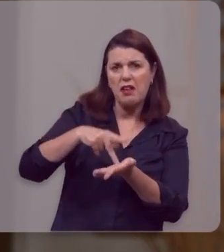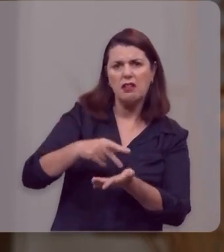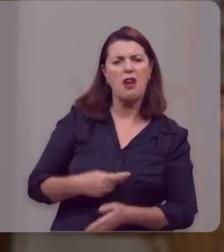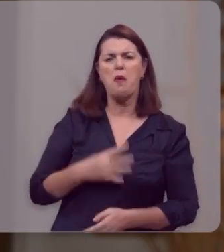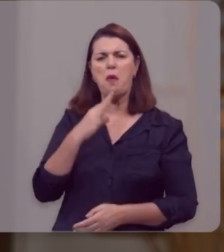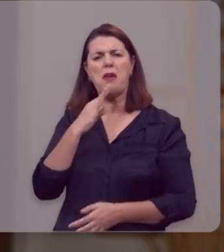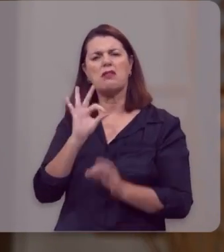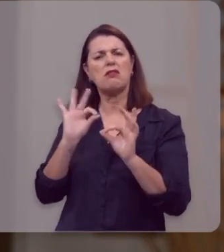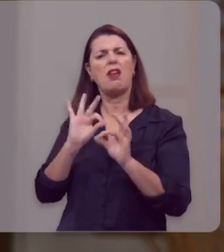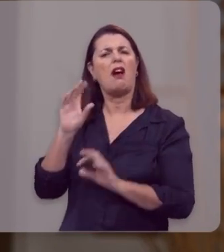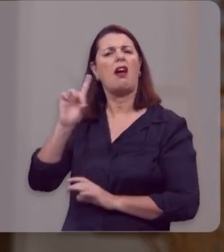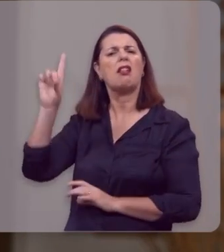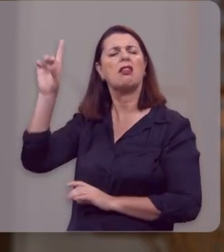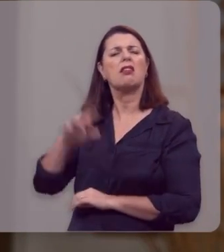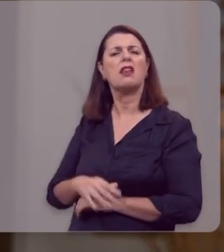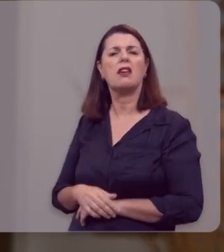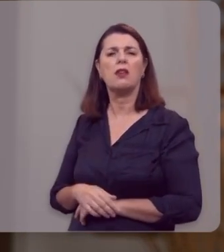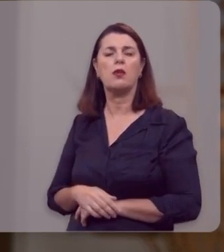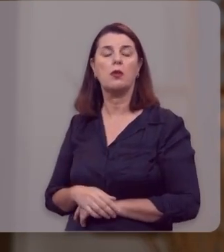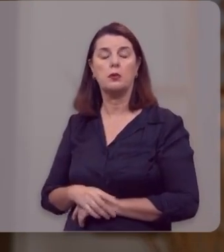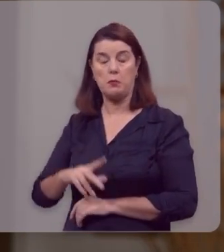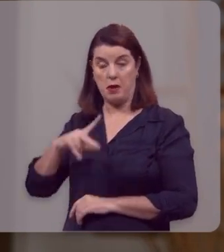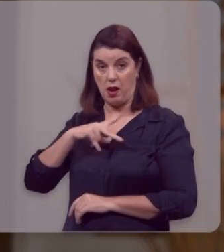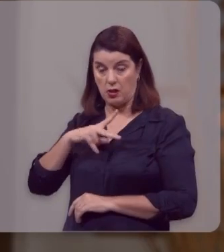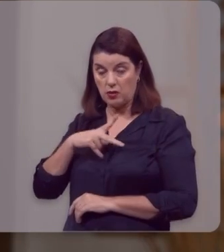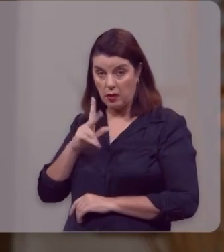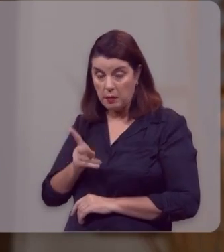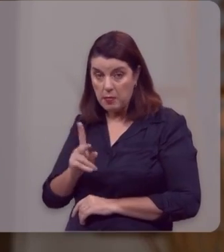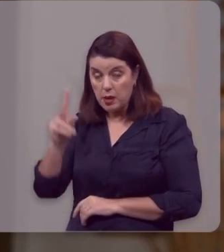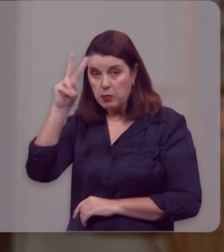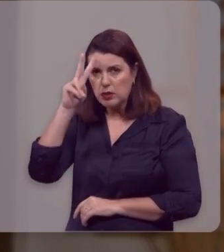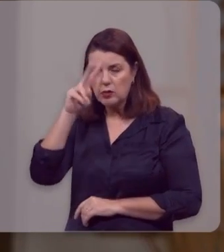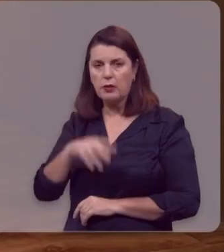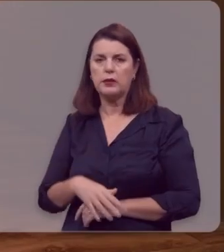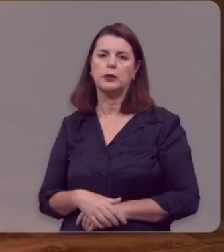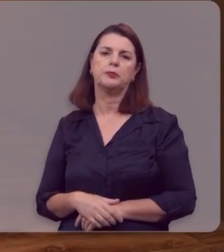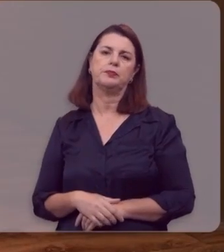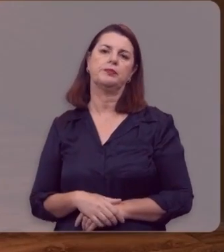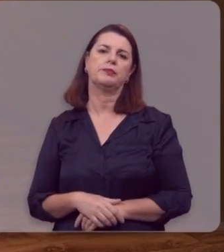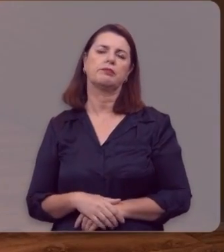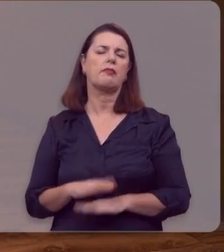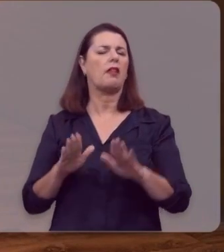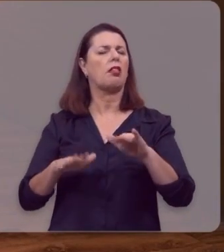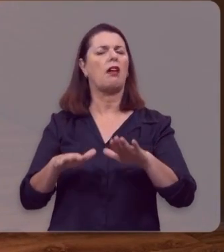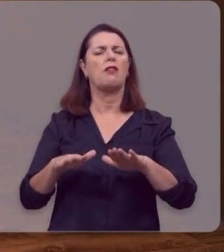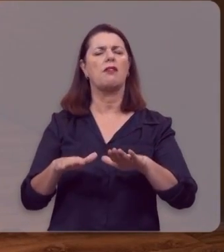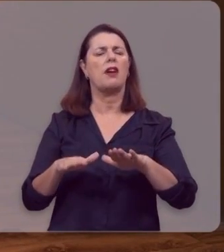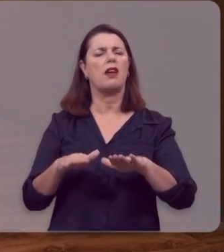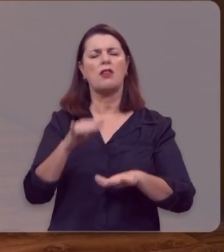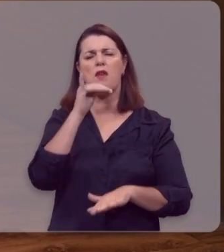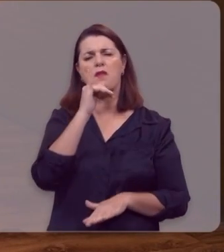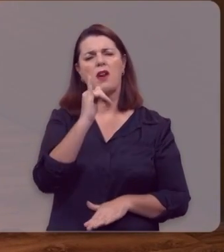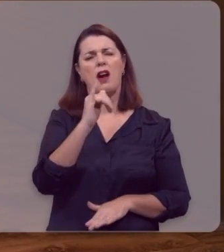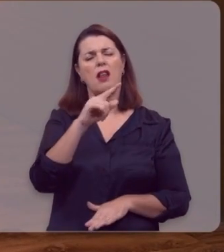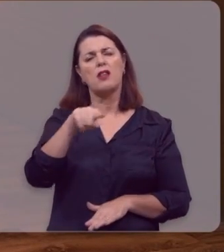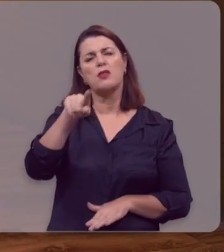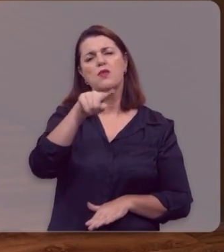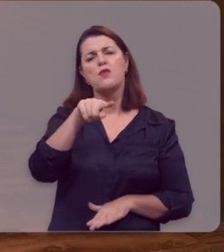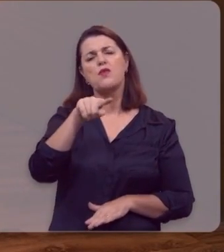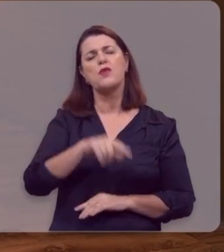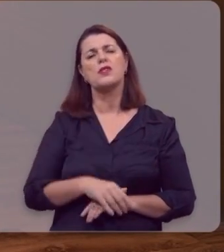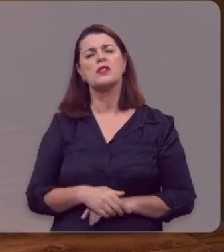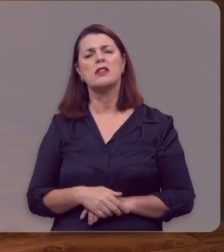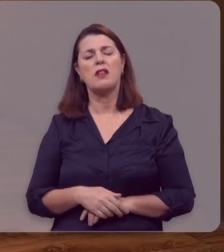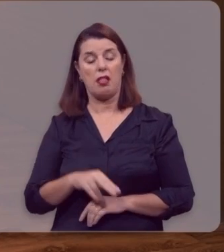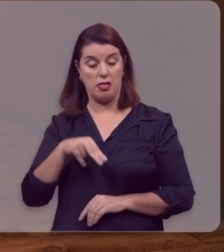conhecer de fato Deus como Deus pessoal da sua história. Talvez eu estou falando para alguém que